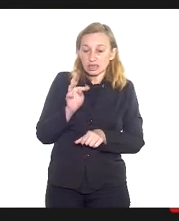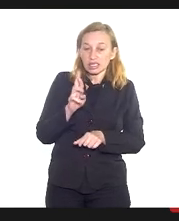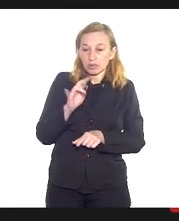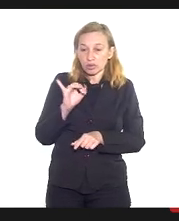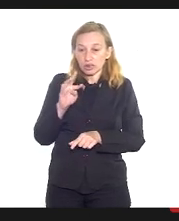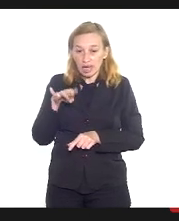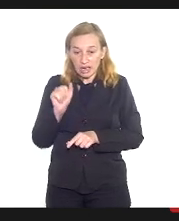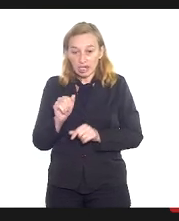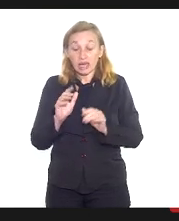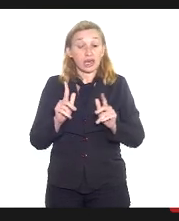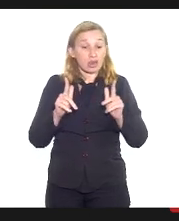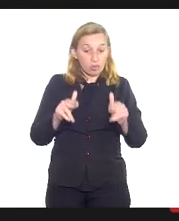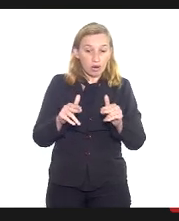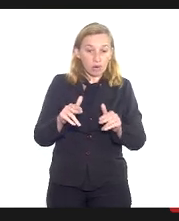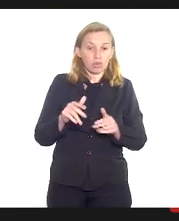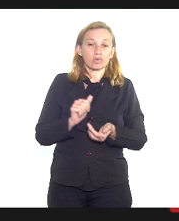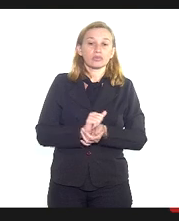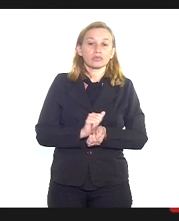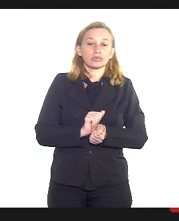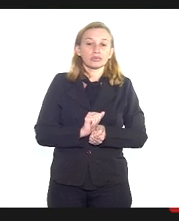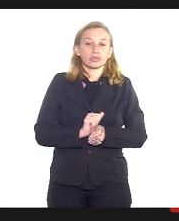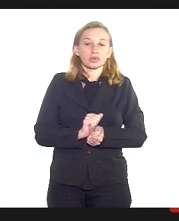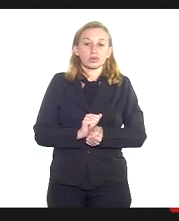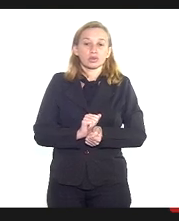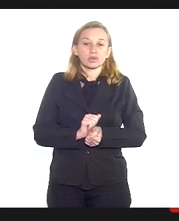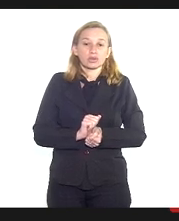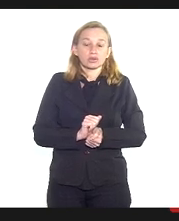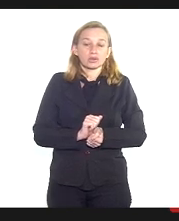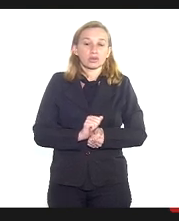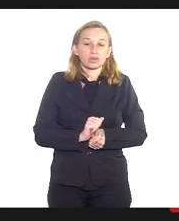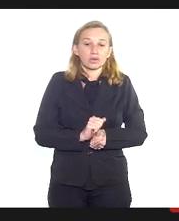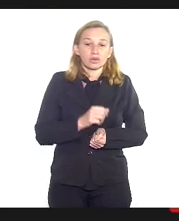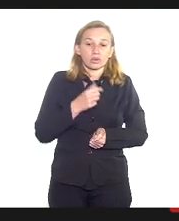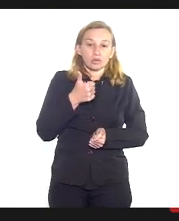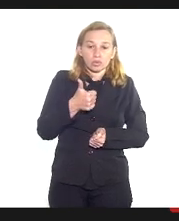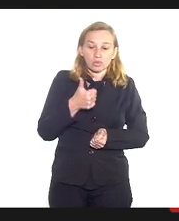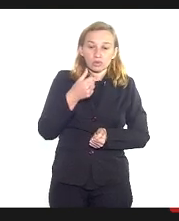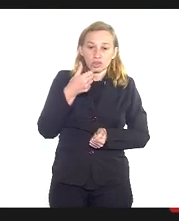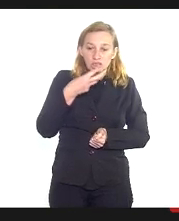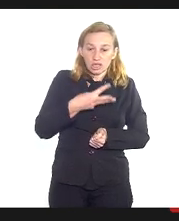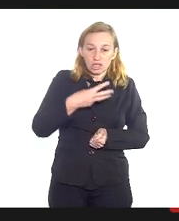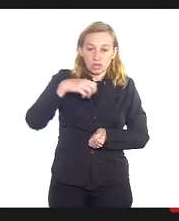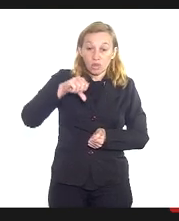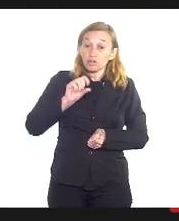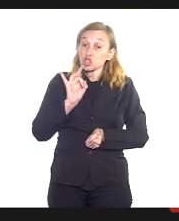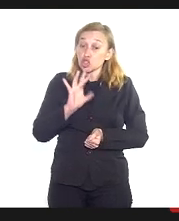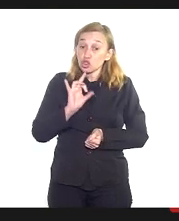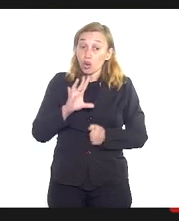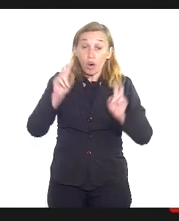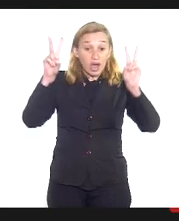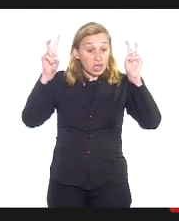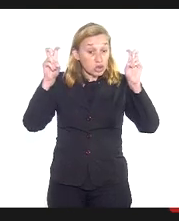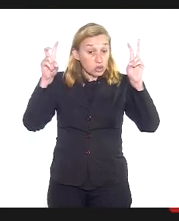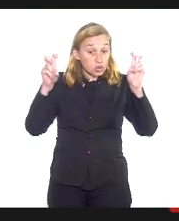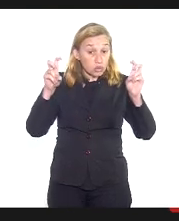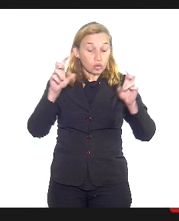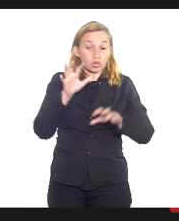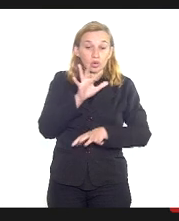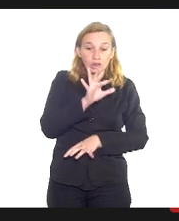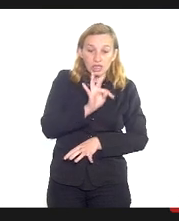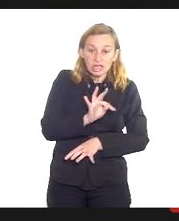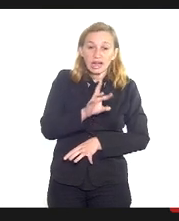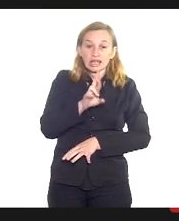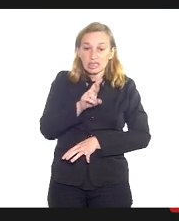Supremo, ela tem que tratar única e exclusivamente de receita não tributária, que é a competência